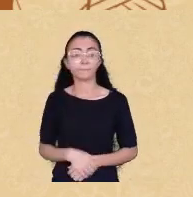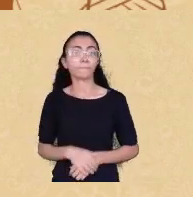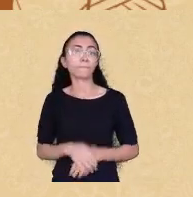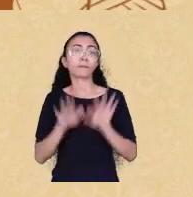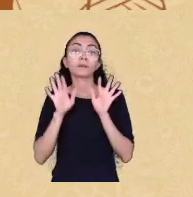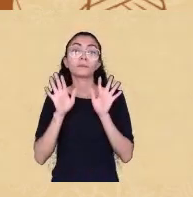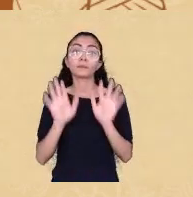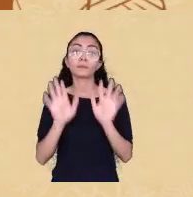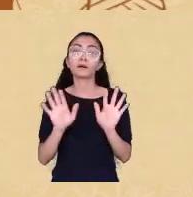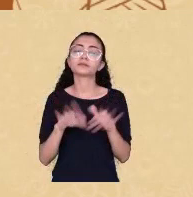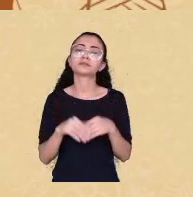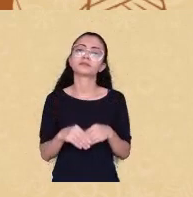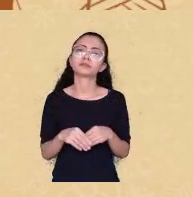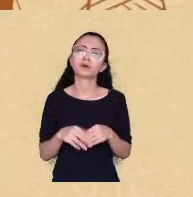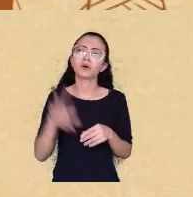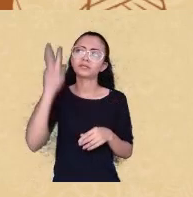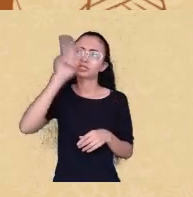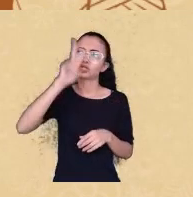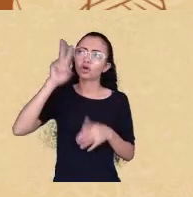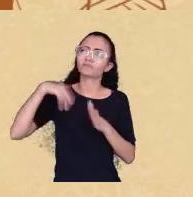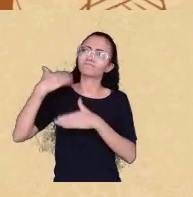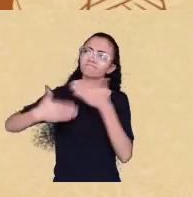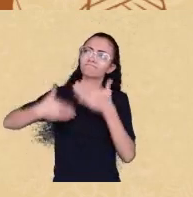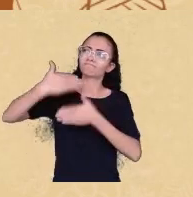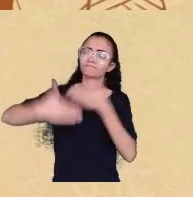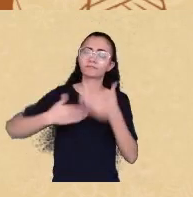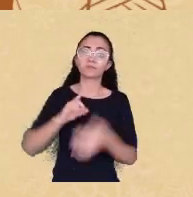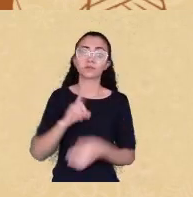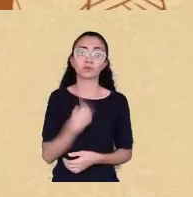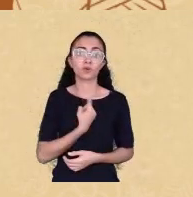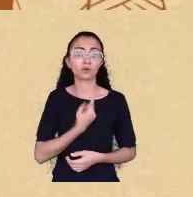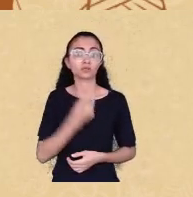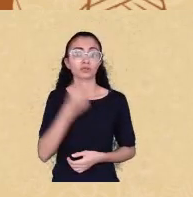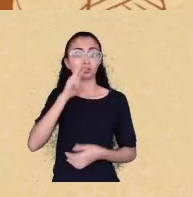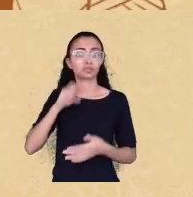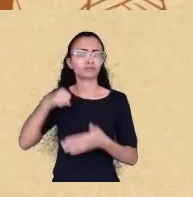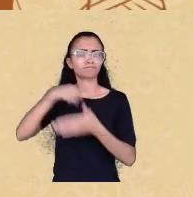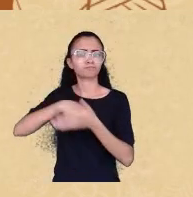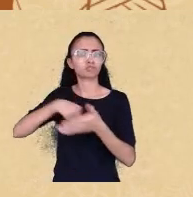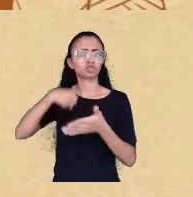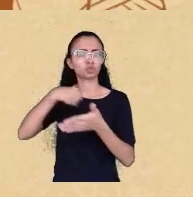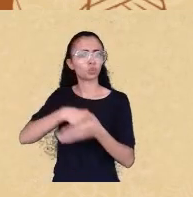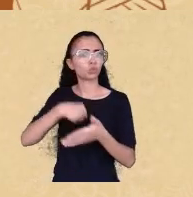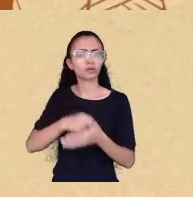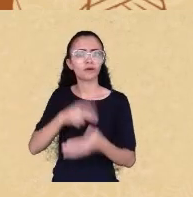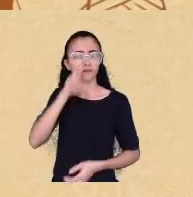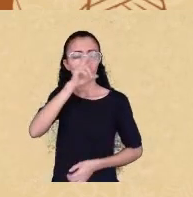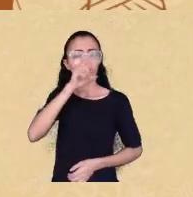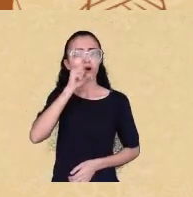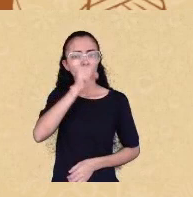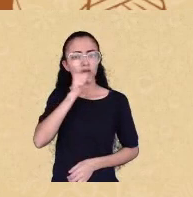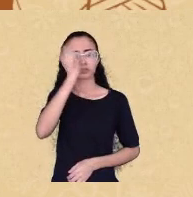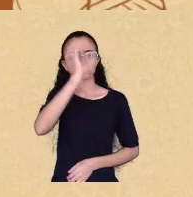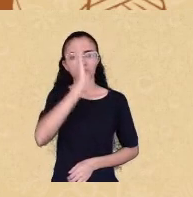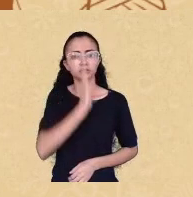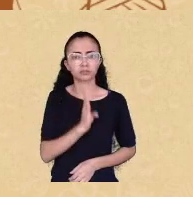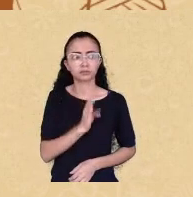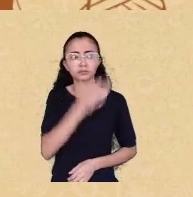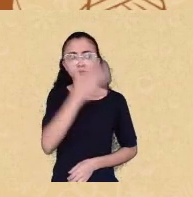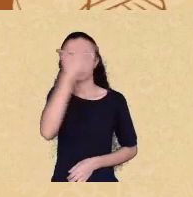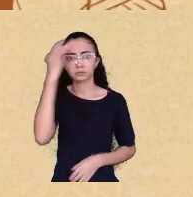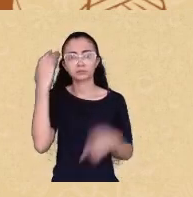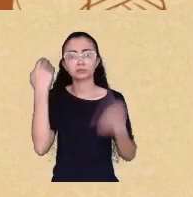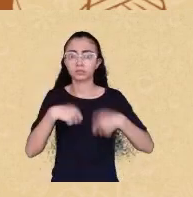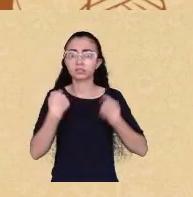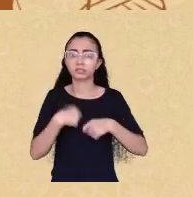como a história se constrói. A gente tem uma história de resistência muito grande neste país. Então, as pessoas tiveram que se organizar. É isso que a gente